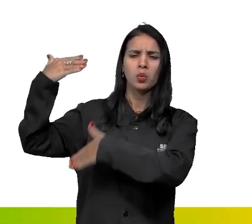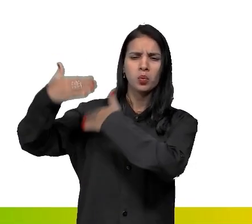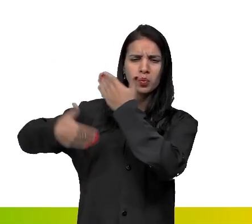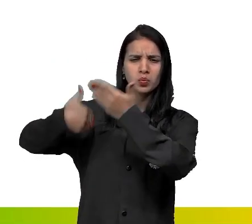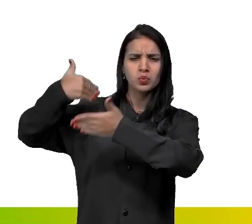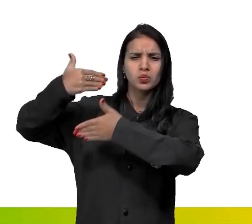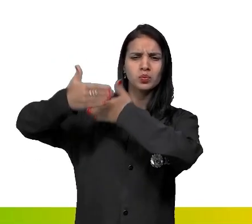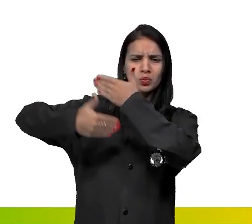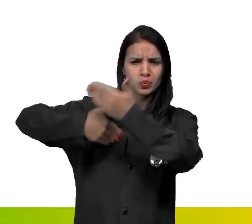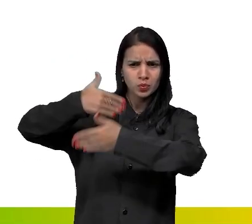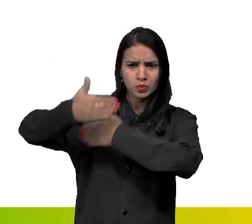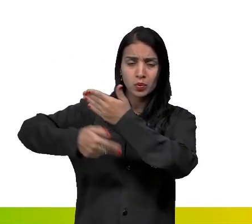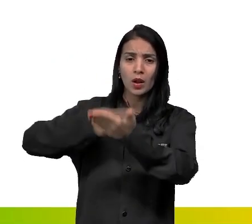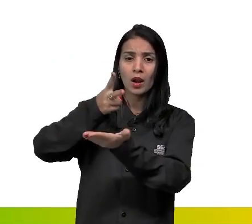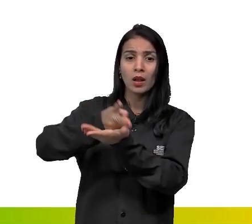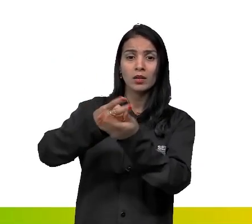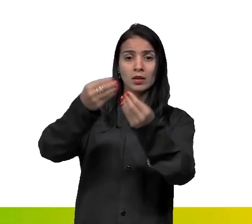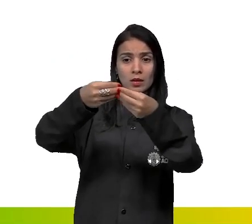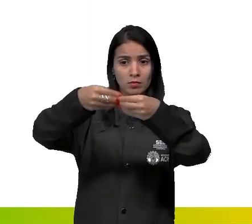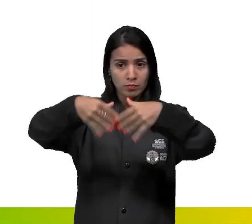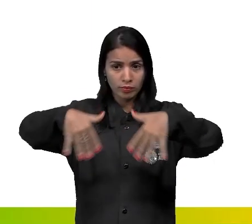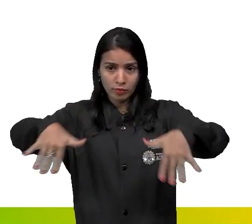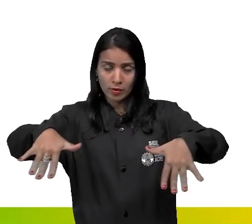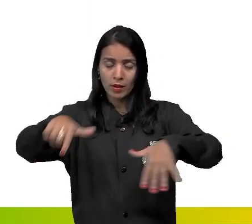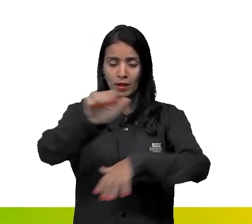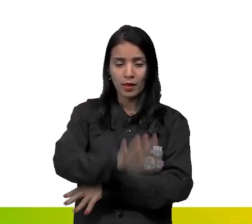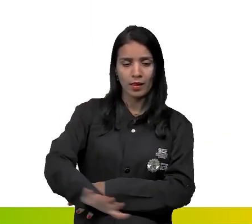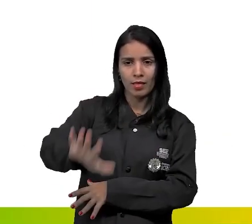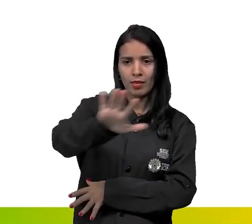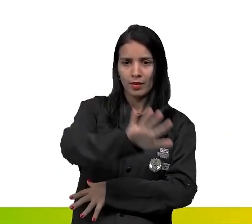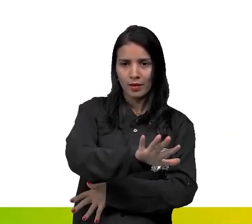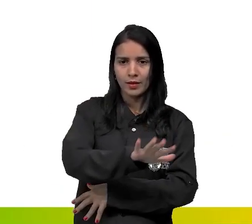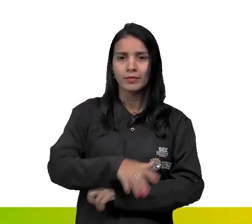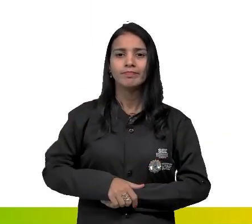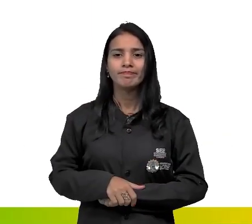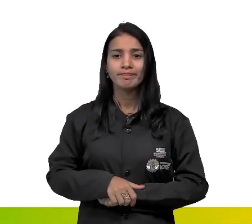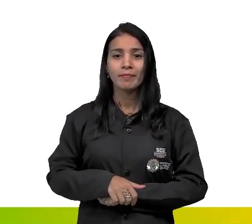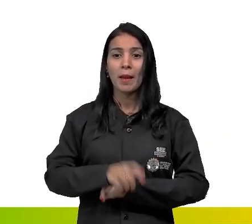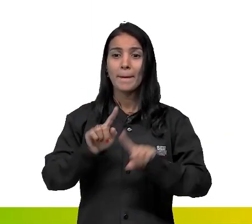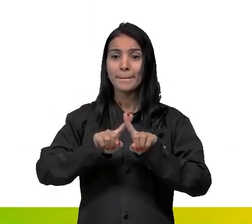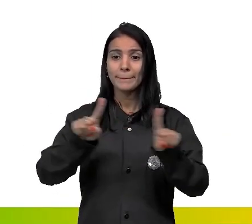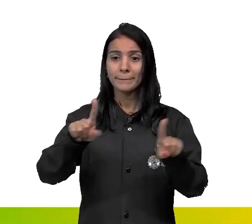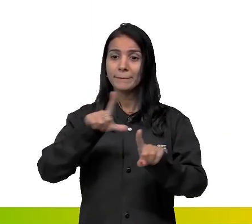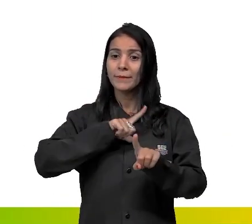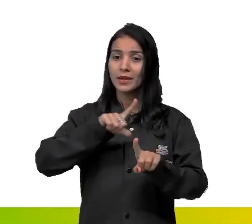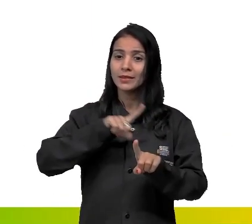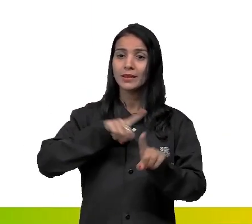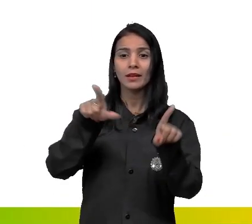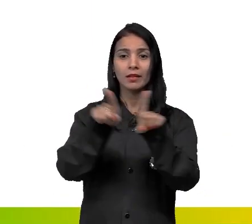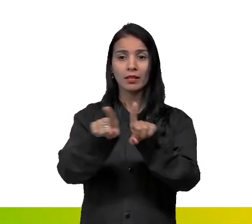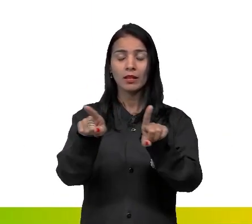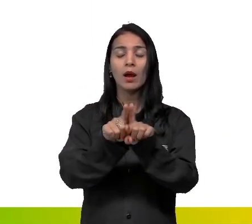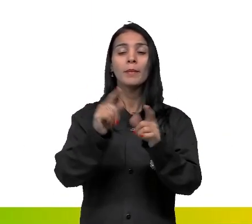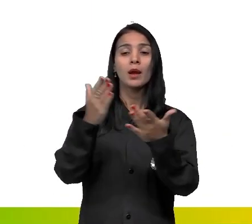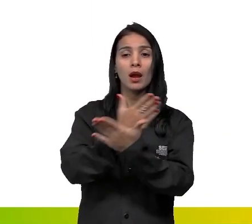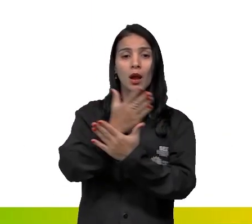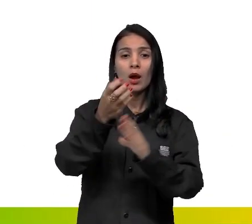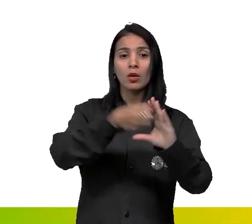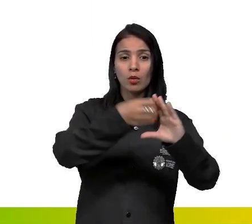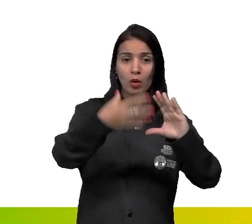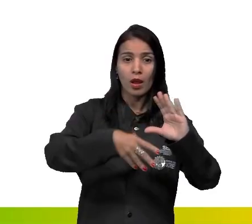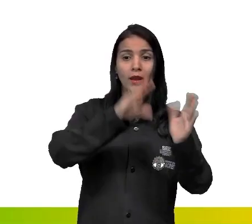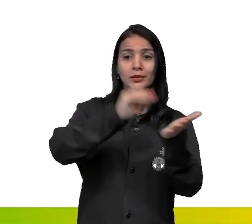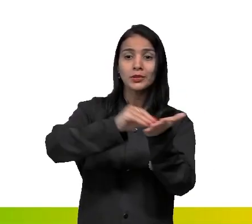de degradação de áreas naturais. É resultado, entre outros fatores, da